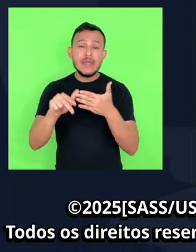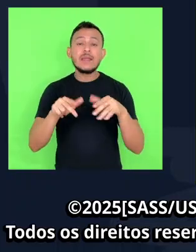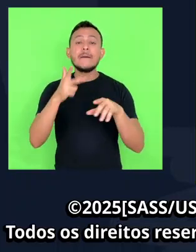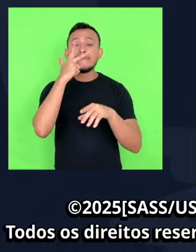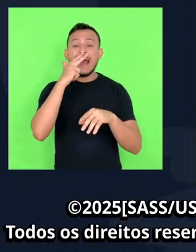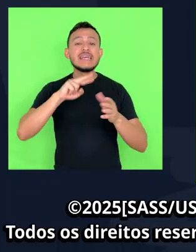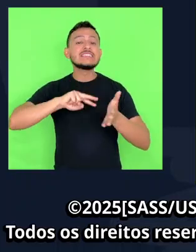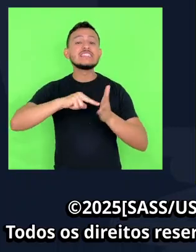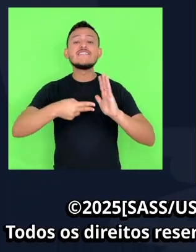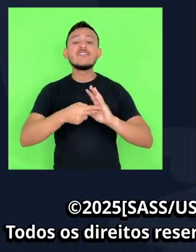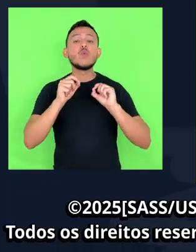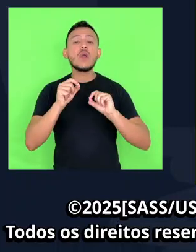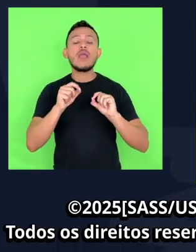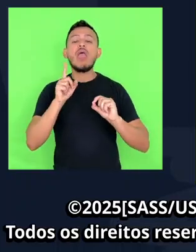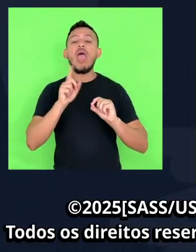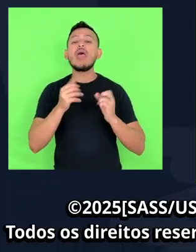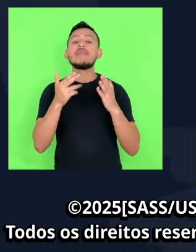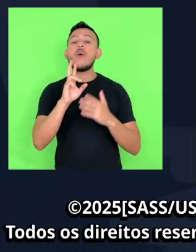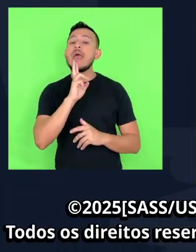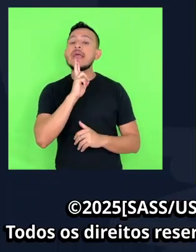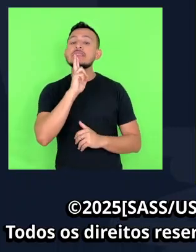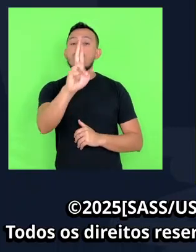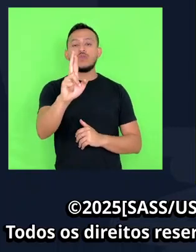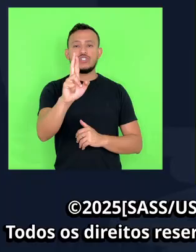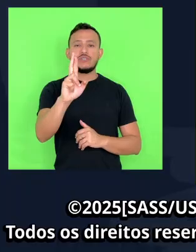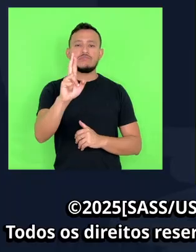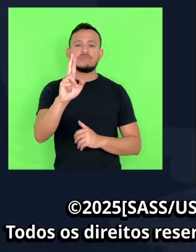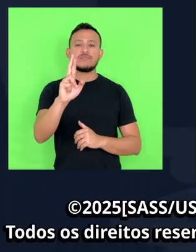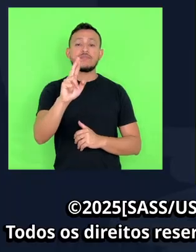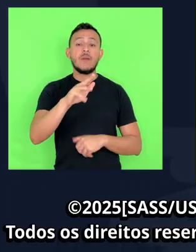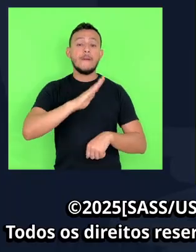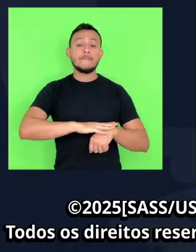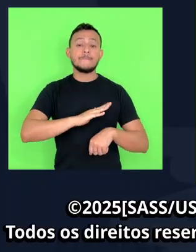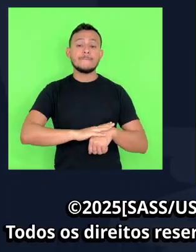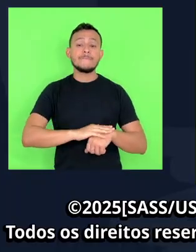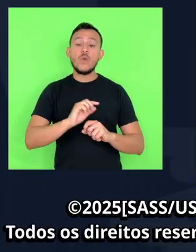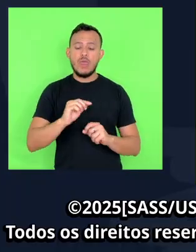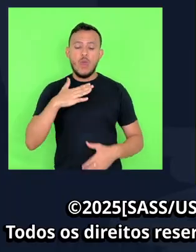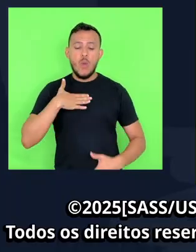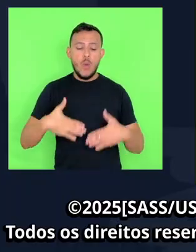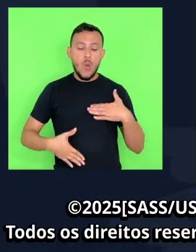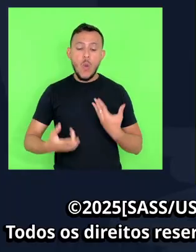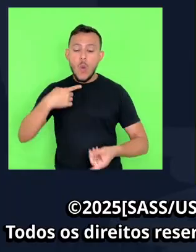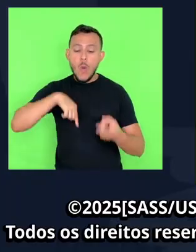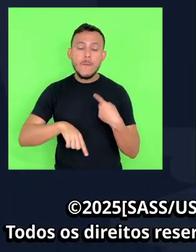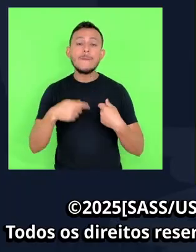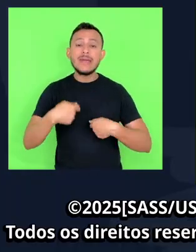estivesse imprimindo uma resposta metabólica. Naquele momento, o organismo tem